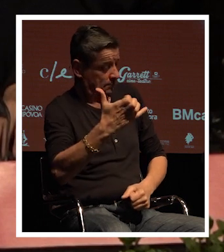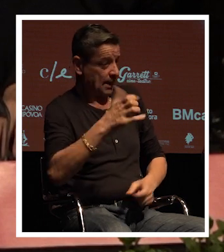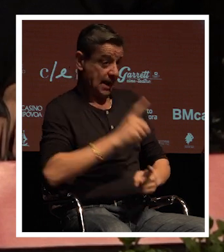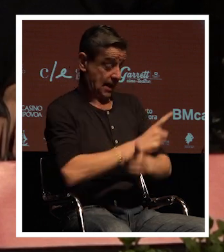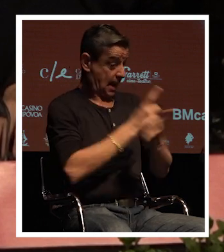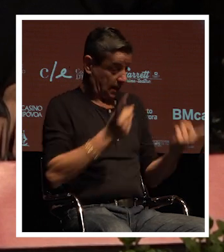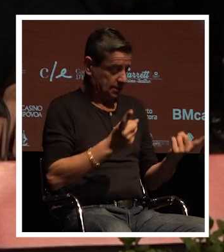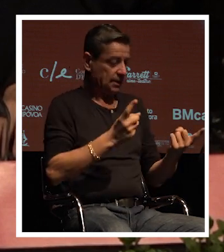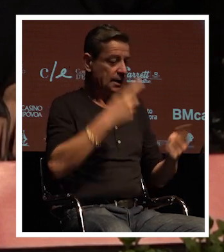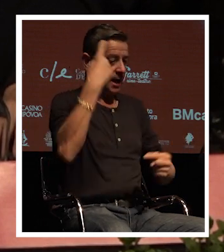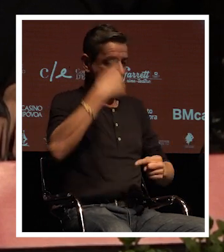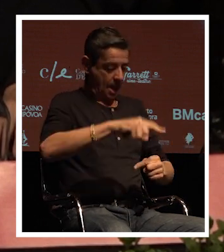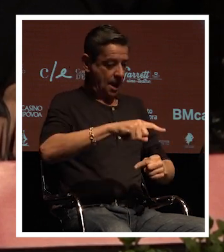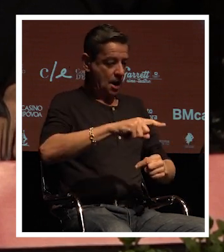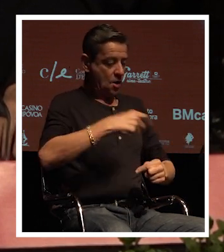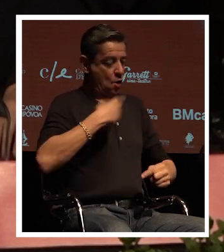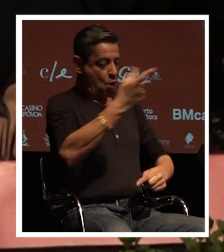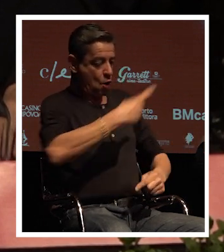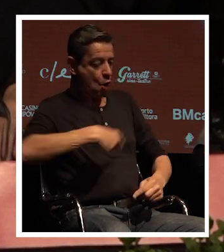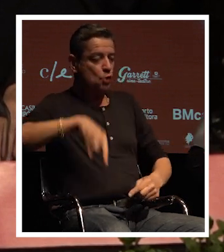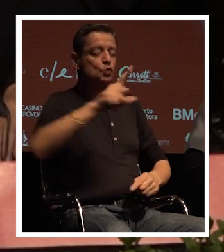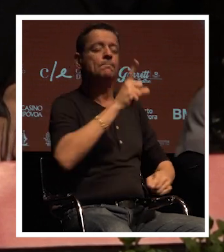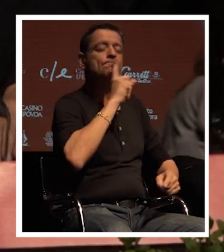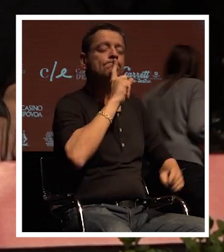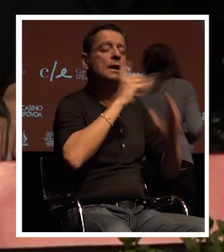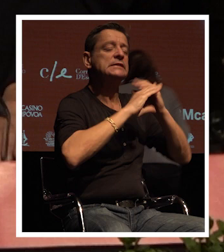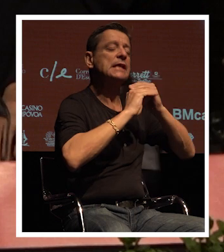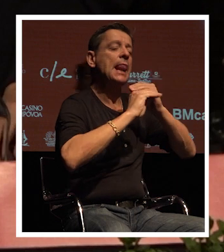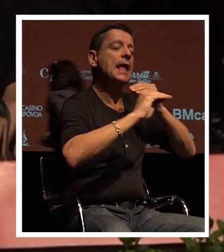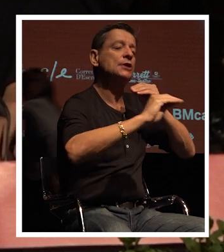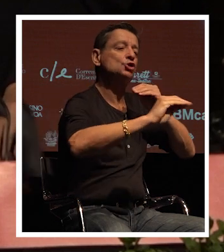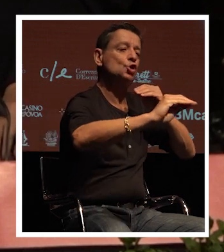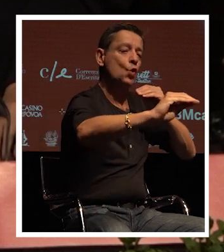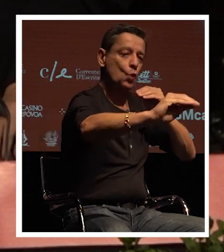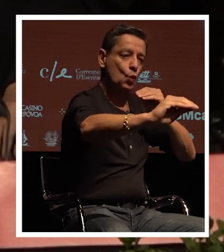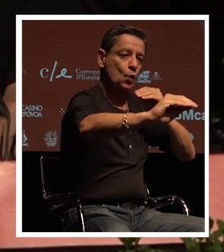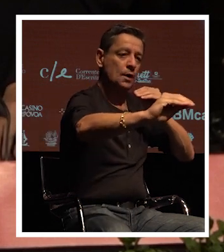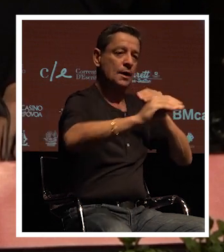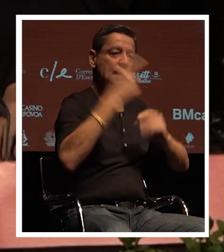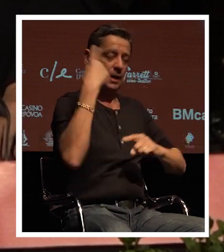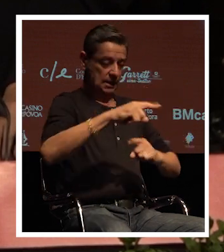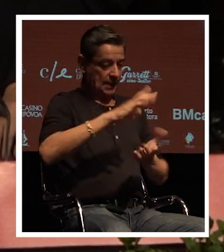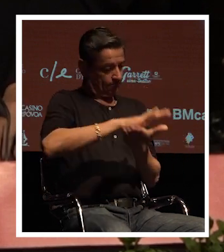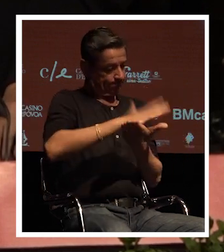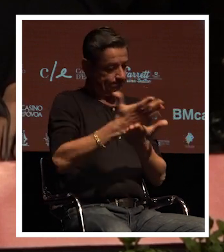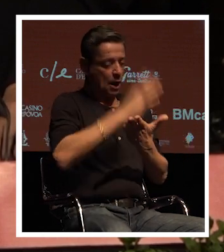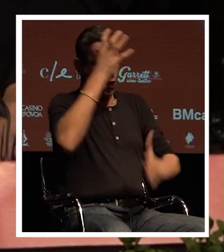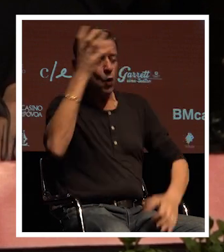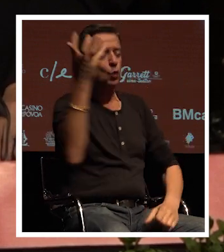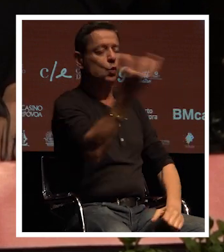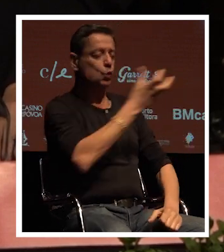eles servir seão do nosso silêncio se a definição de cultura da